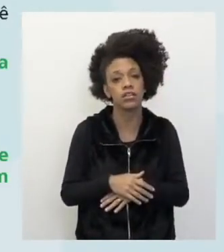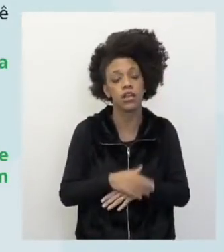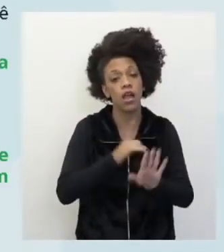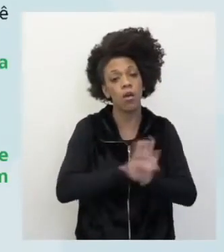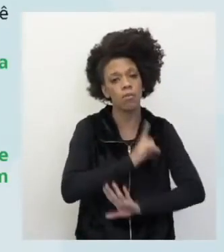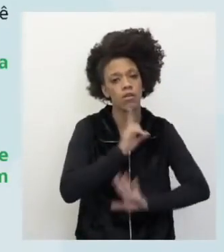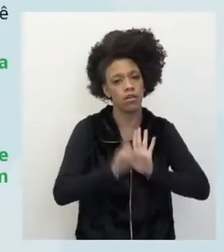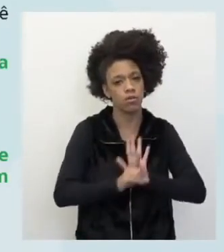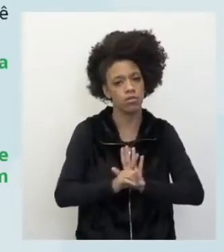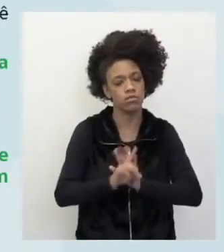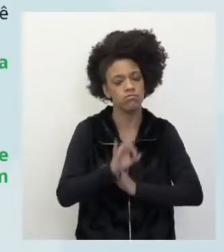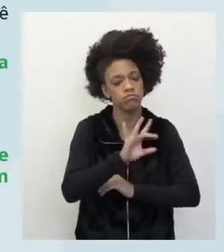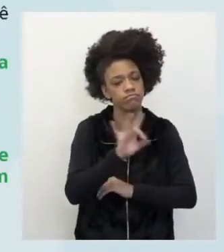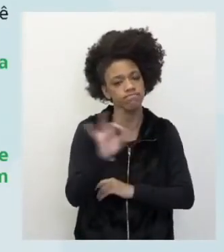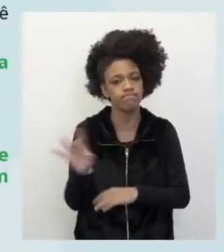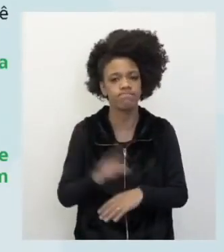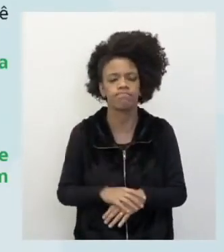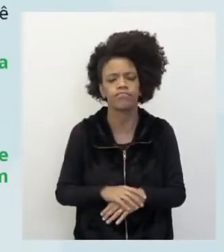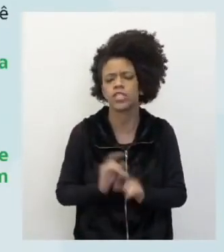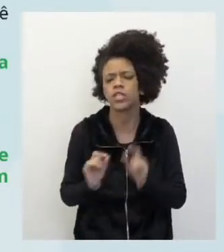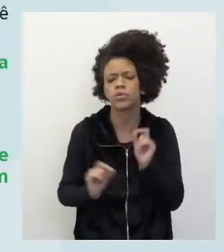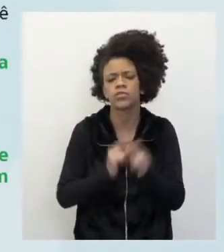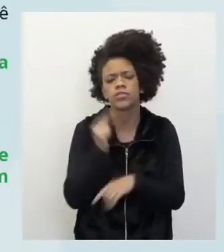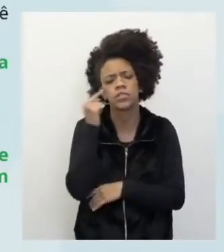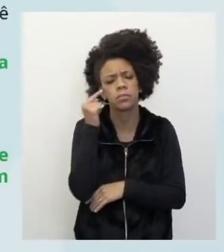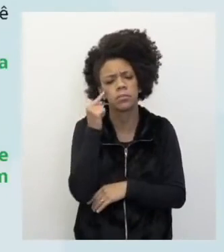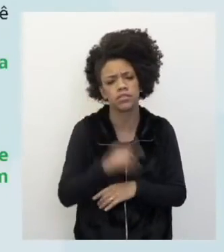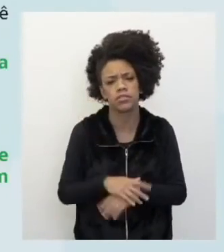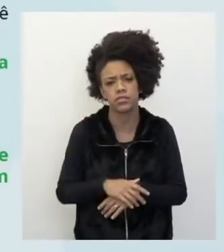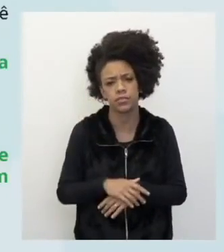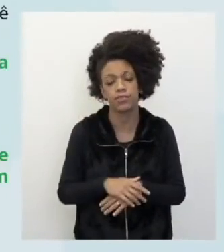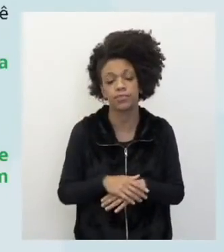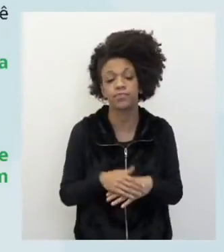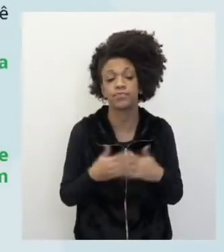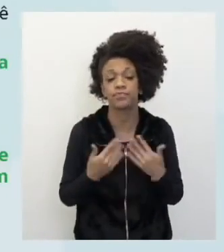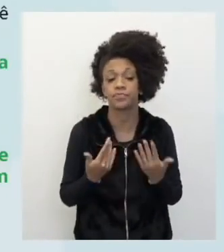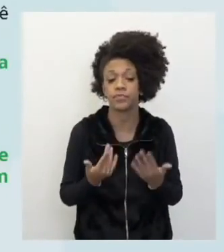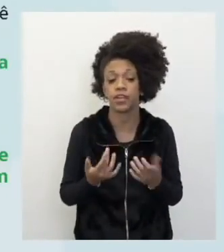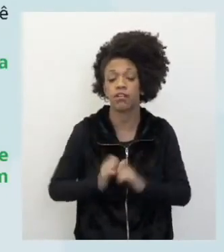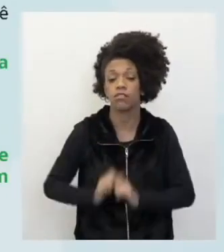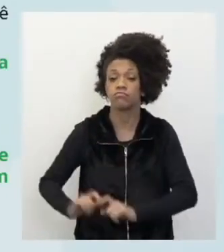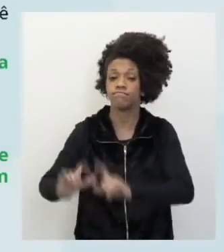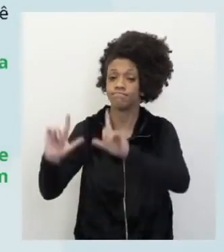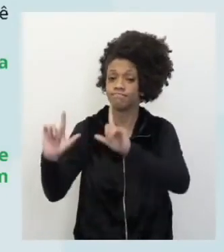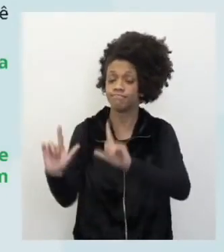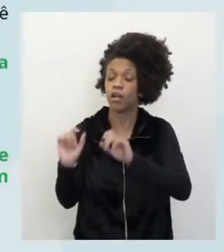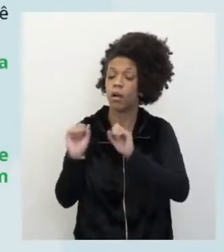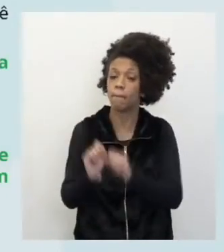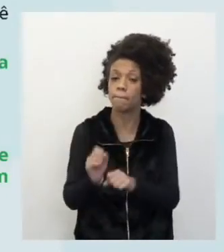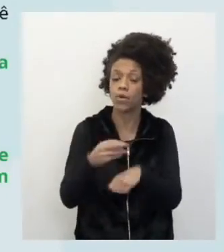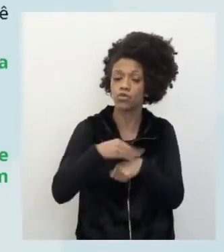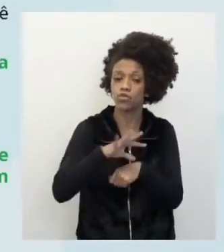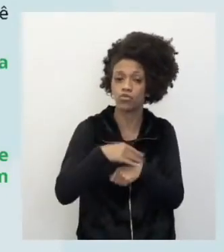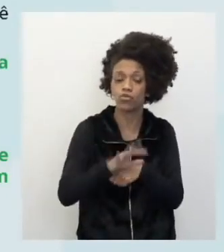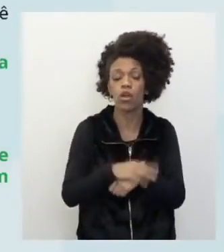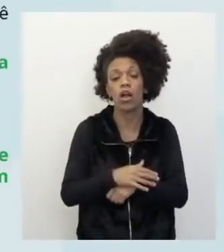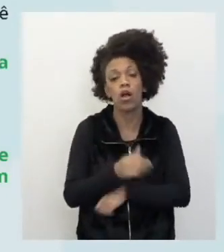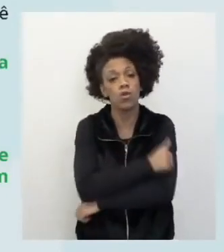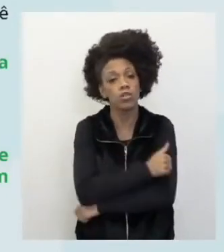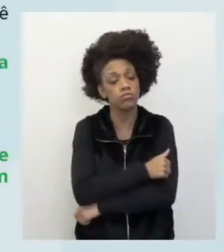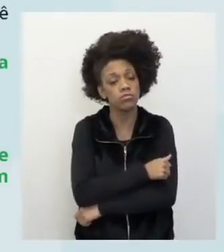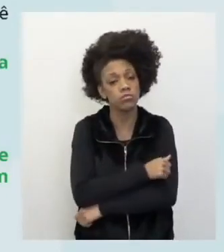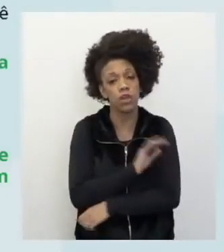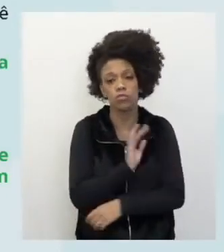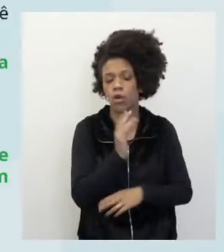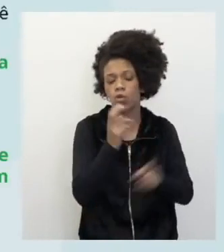protagonismo. E o que você pensa? Aí, essa imagem pode sugerir aos alunos que as aulas não acontecem dentro